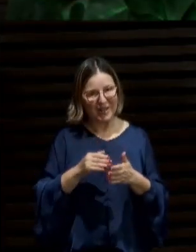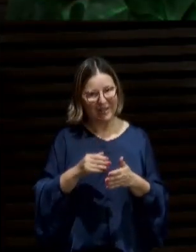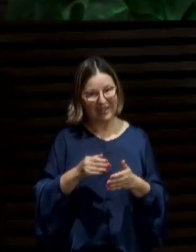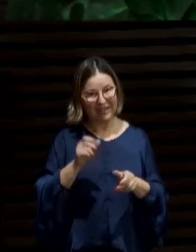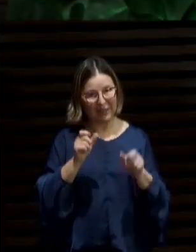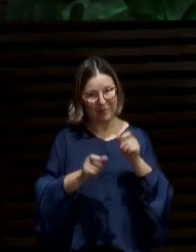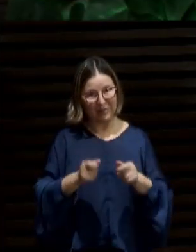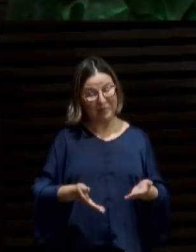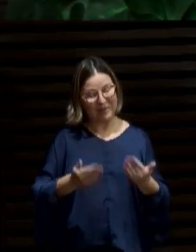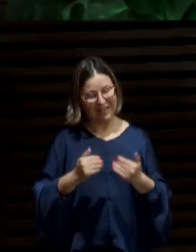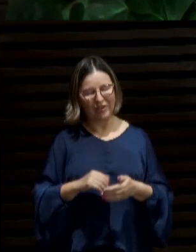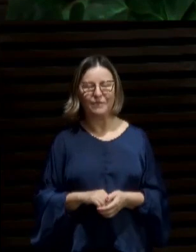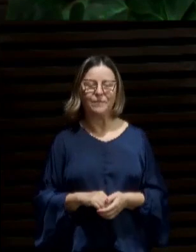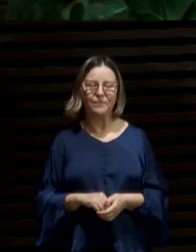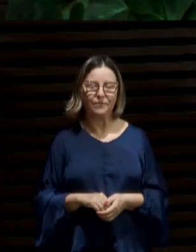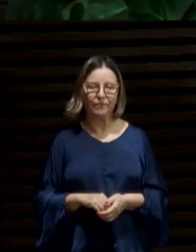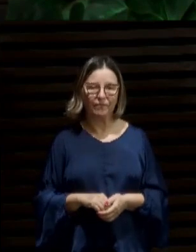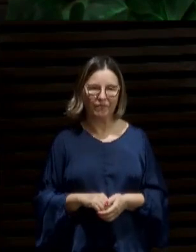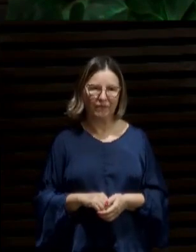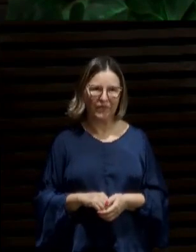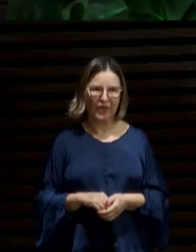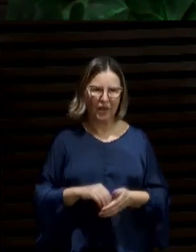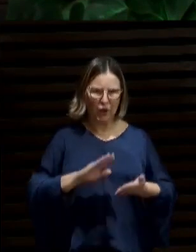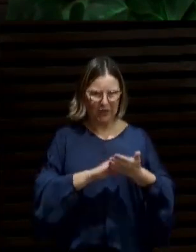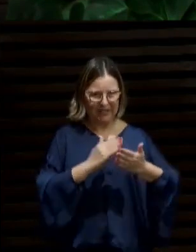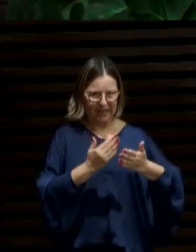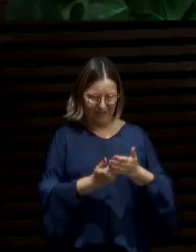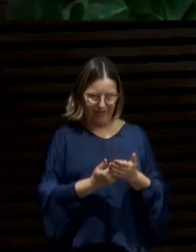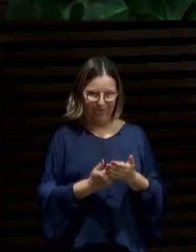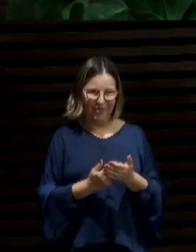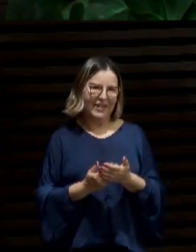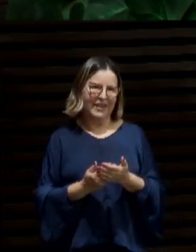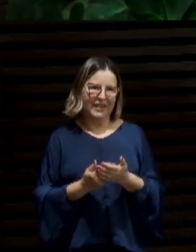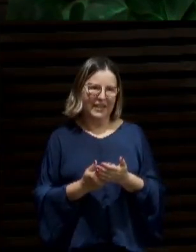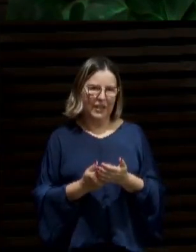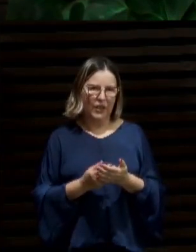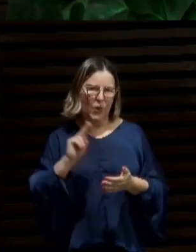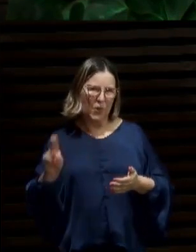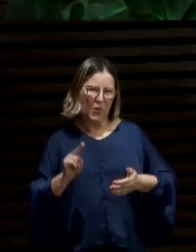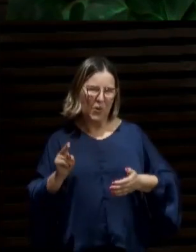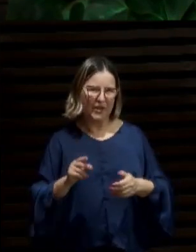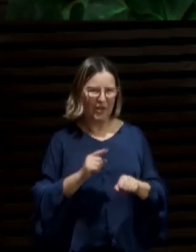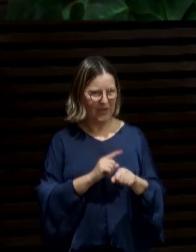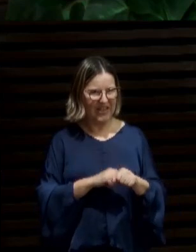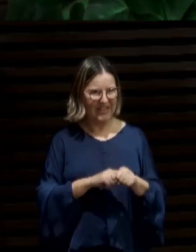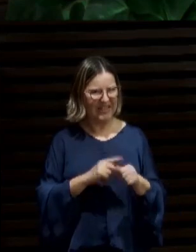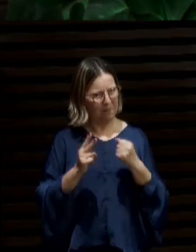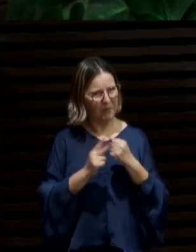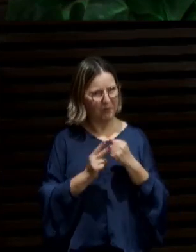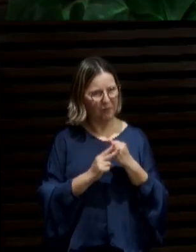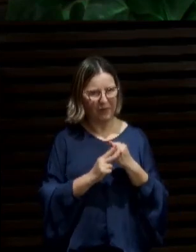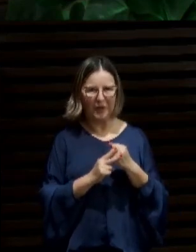Os tradutores usam termos diferentes, como conferiste. Está certo, não está errado. Conferir é isso mesmo,